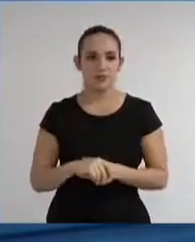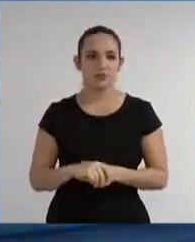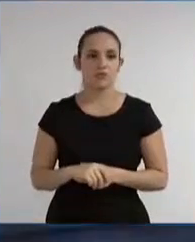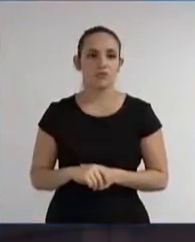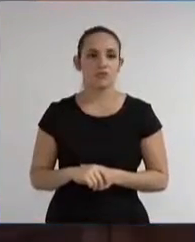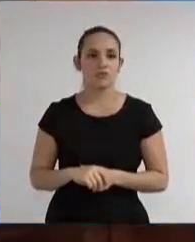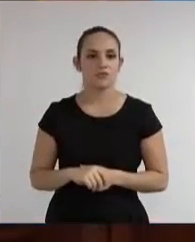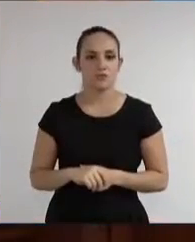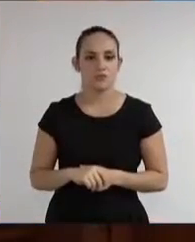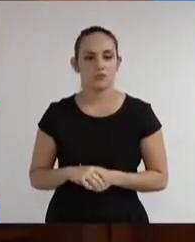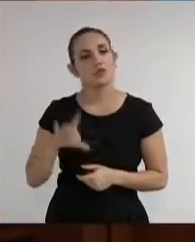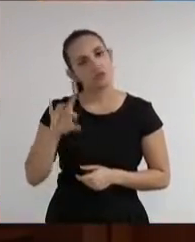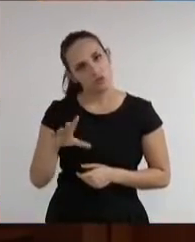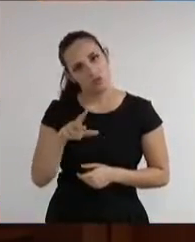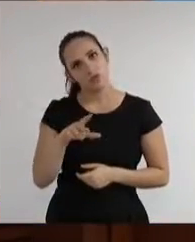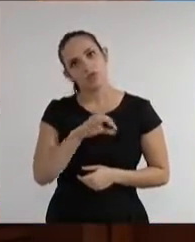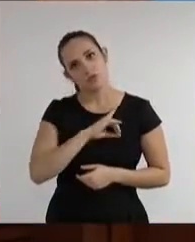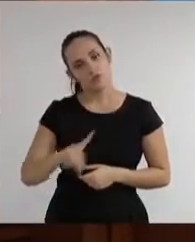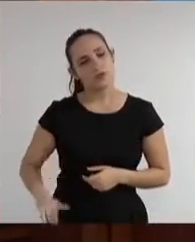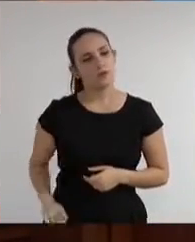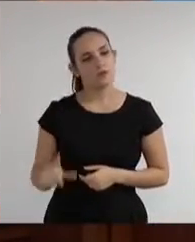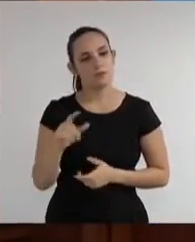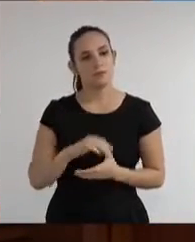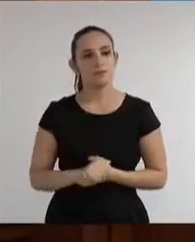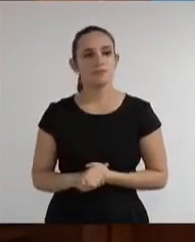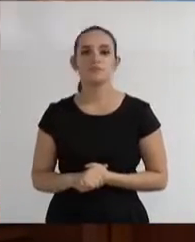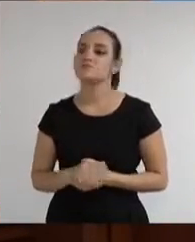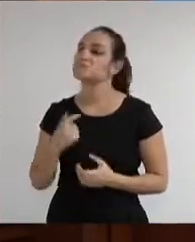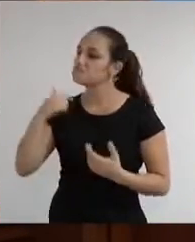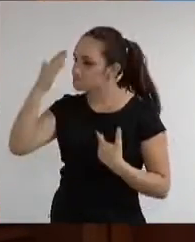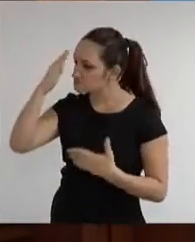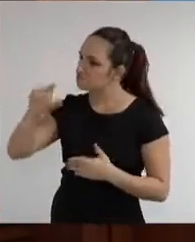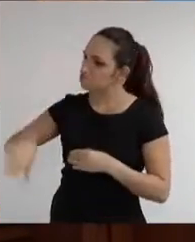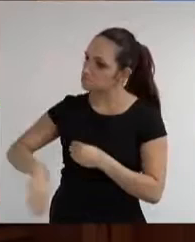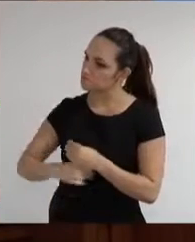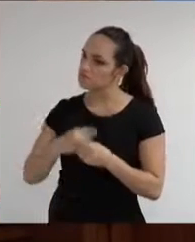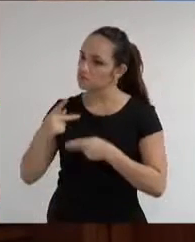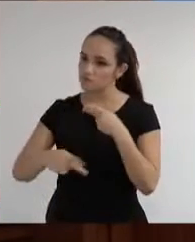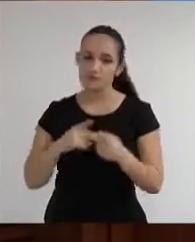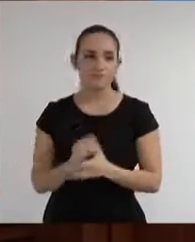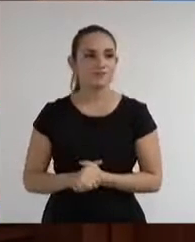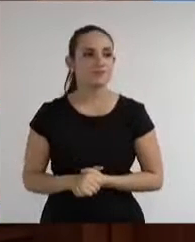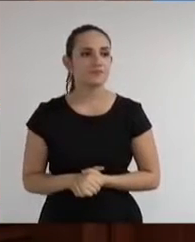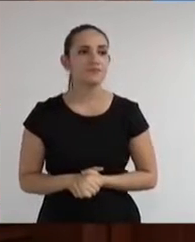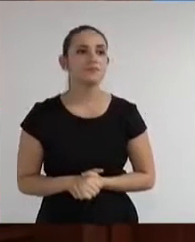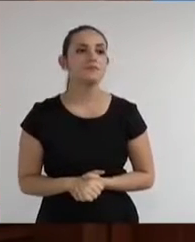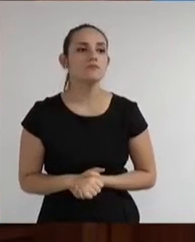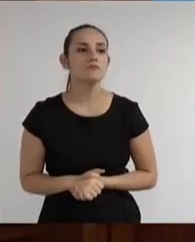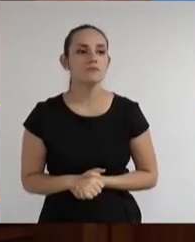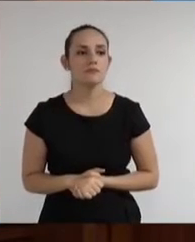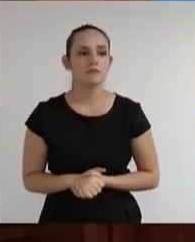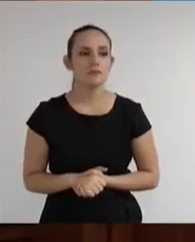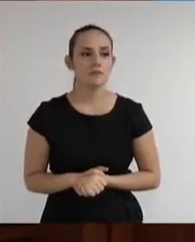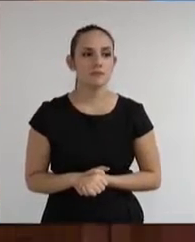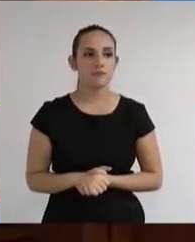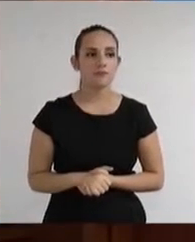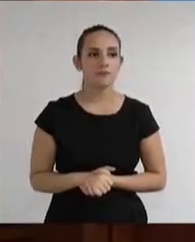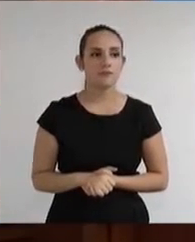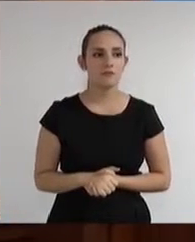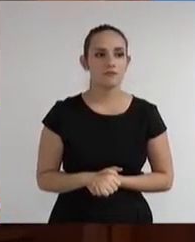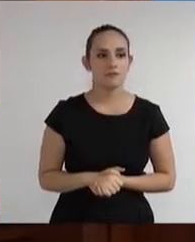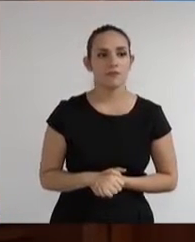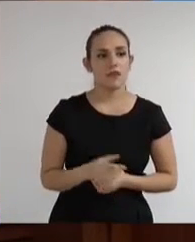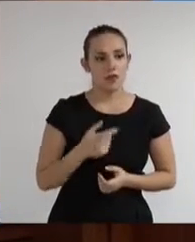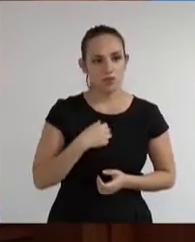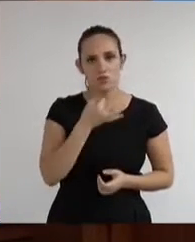Apenas isso, senhor deputado. Muito obrigado, incorporo a vossa fala. Eu, inclusive, sugiro aos vereadores que